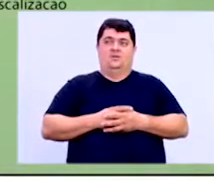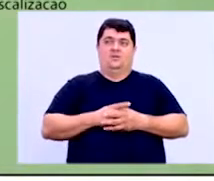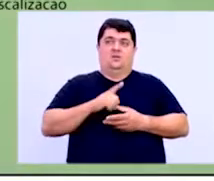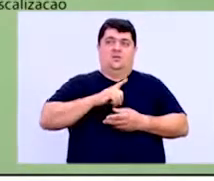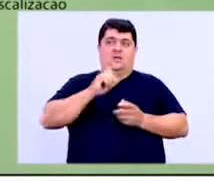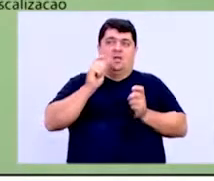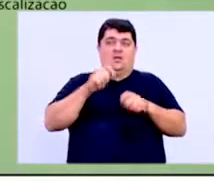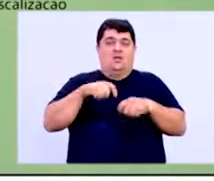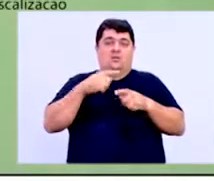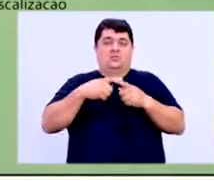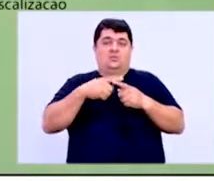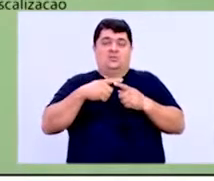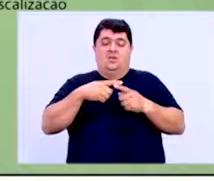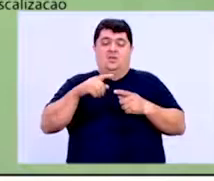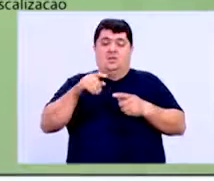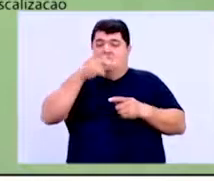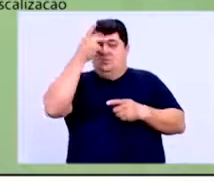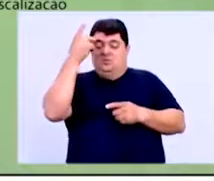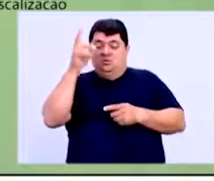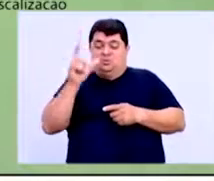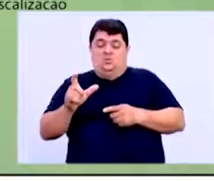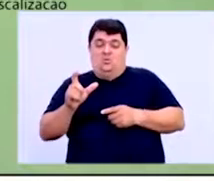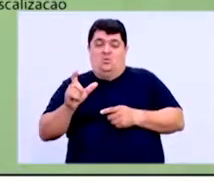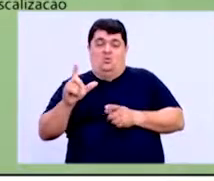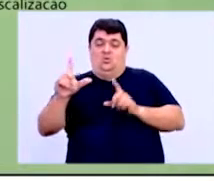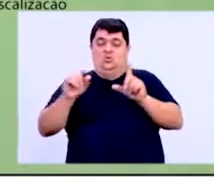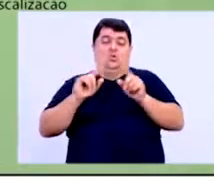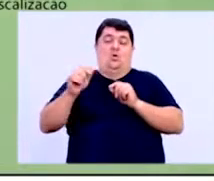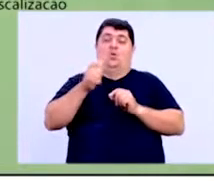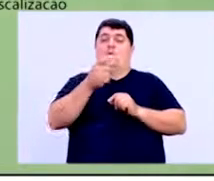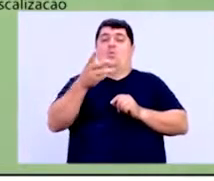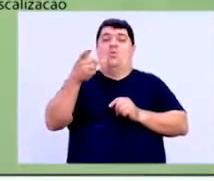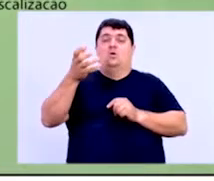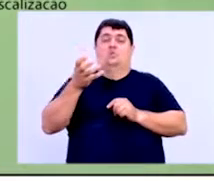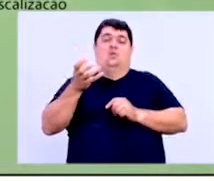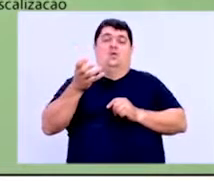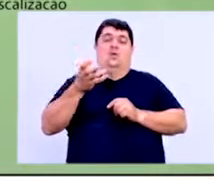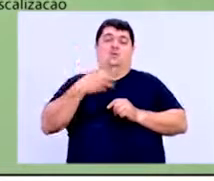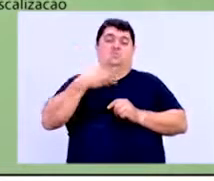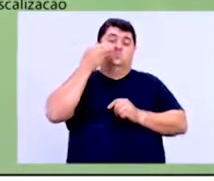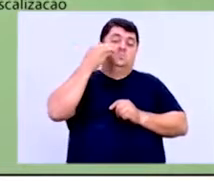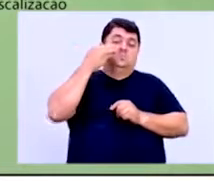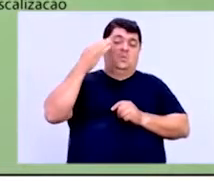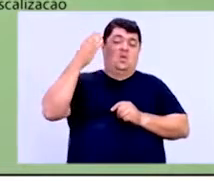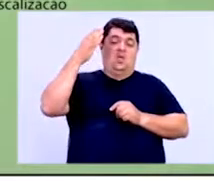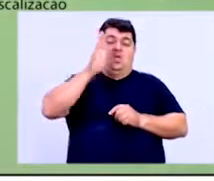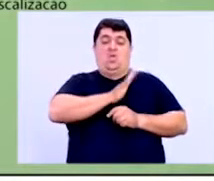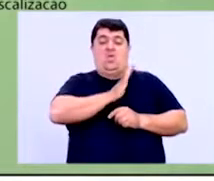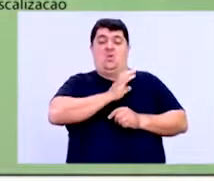ser ajustado à necessidade e interesse do público que se pretende alcançar, certo?